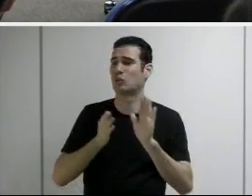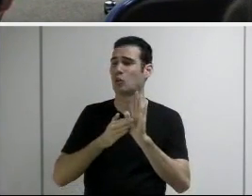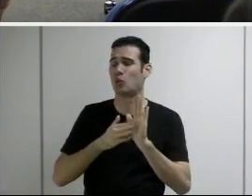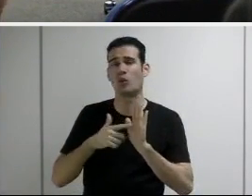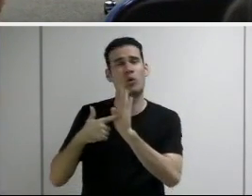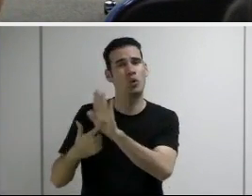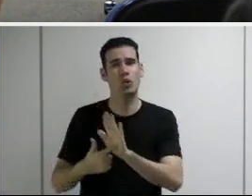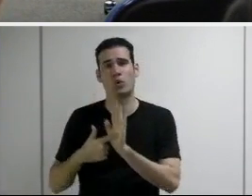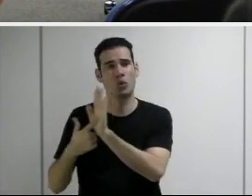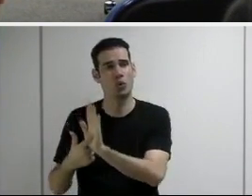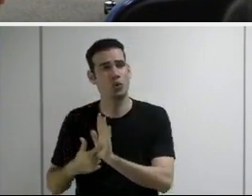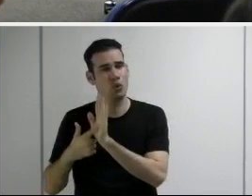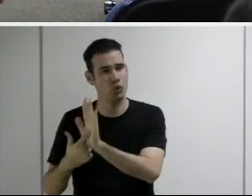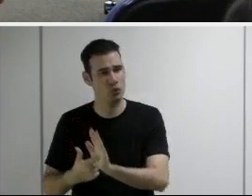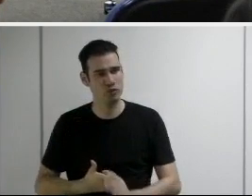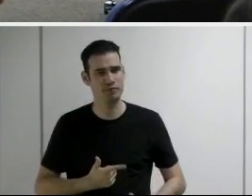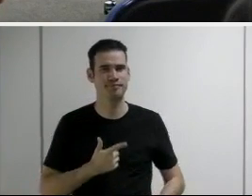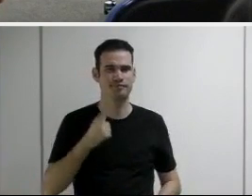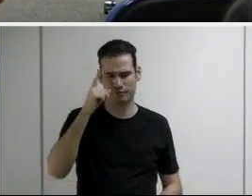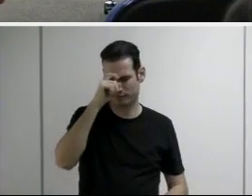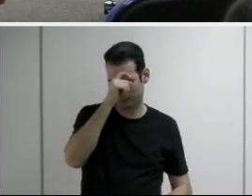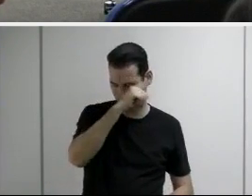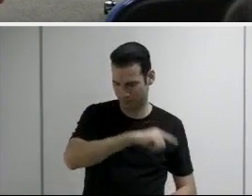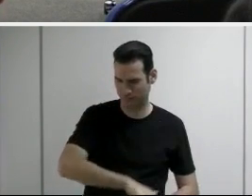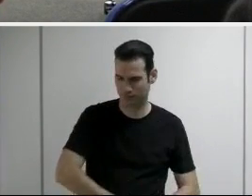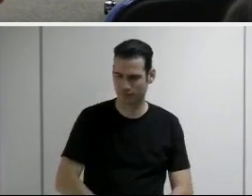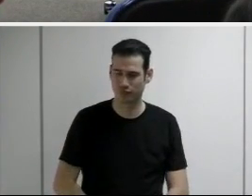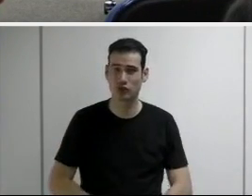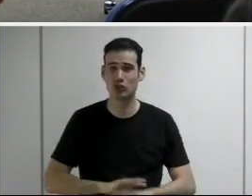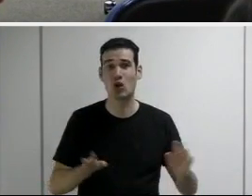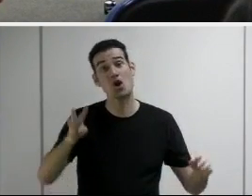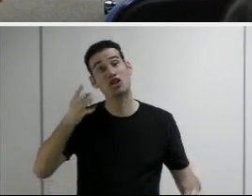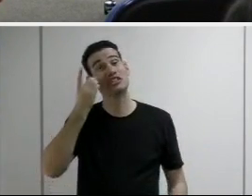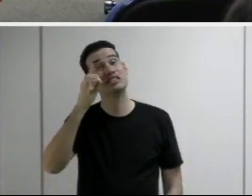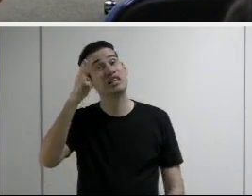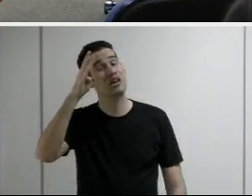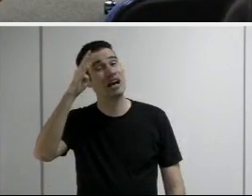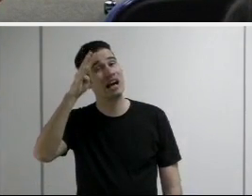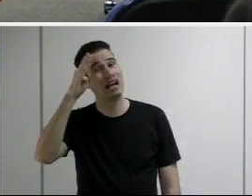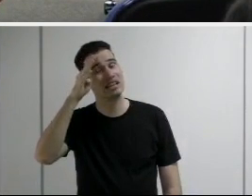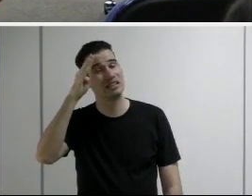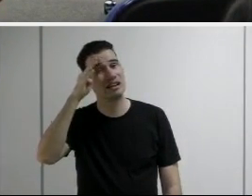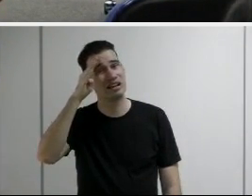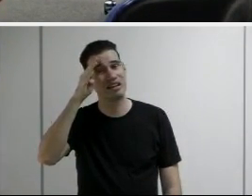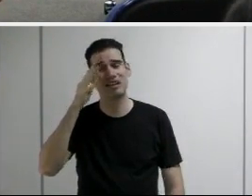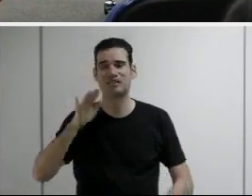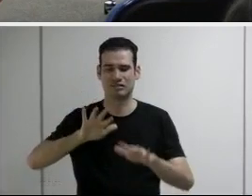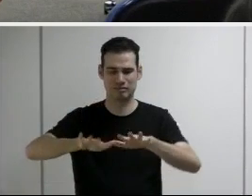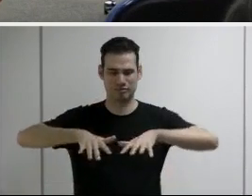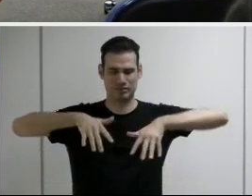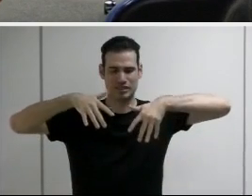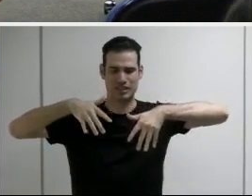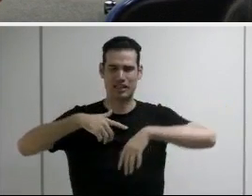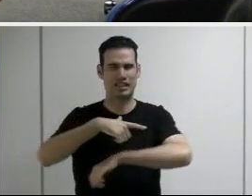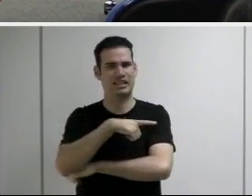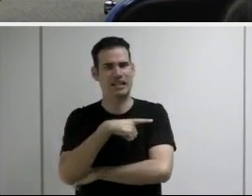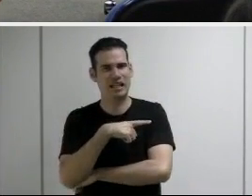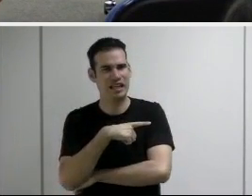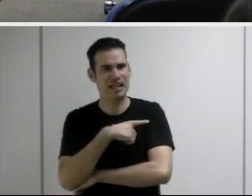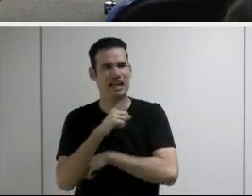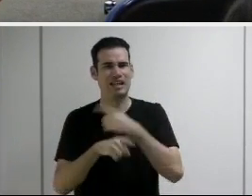a janela disponível se resume basicamente à quarta-feira. Então, eu só quero finalizar aqui para dizer que a gente só ficou sabendo que ia ser votado